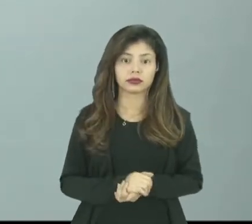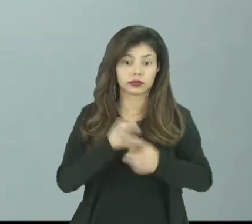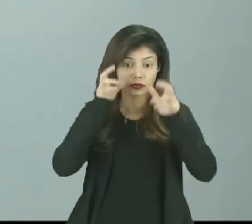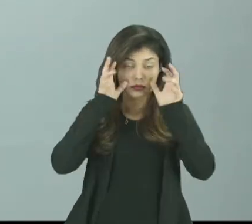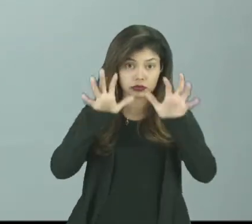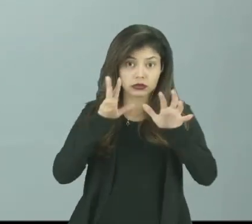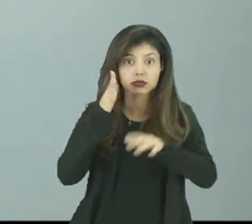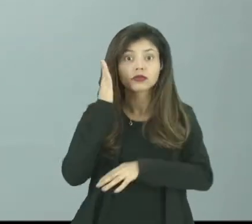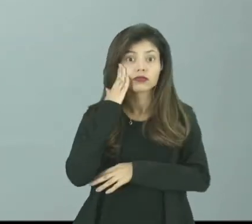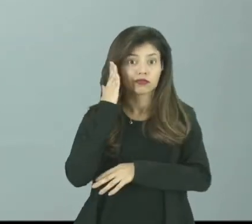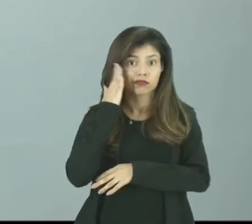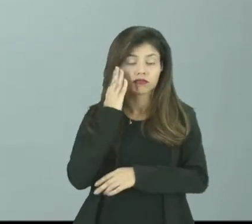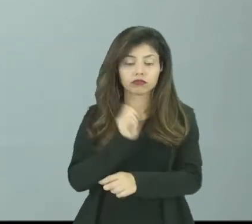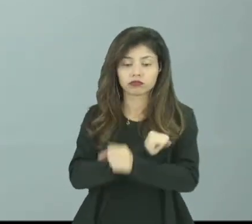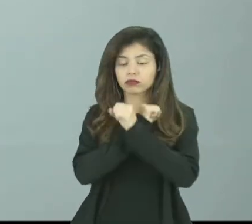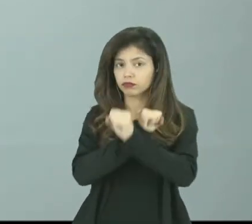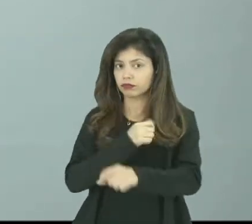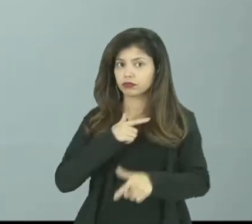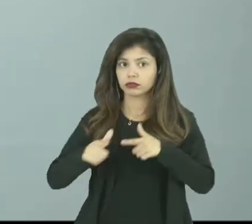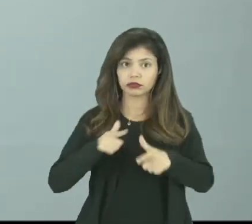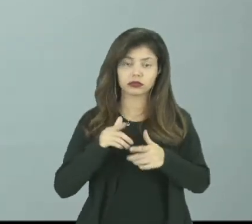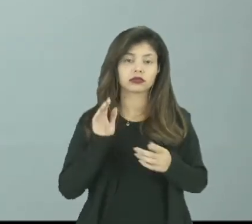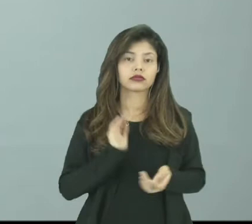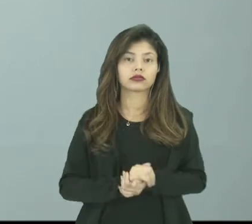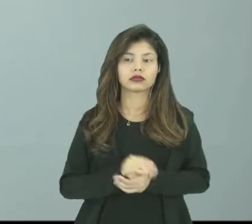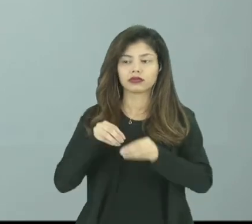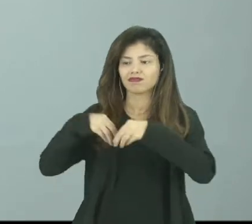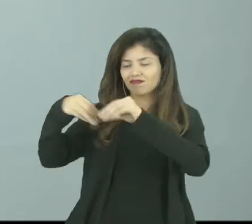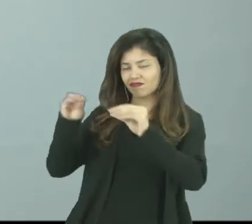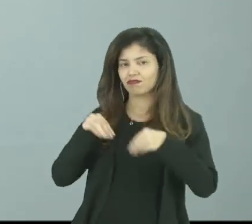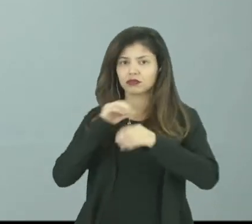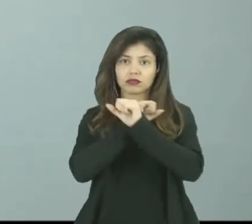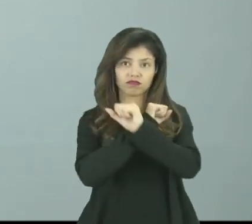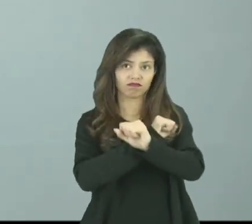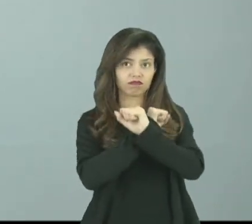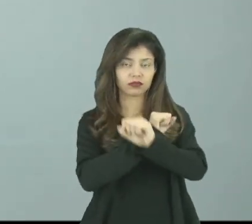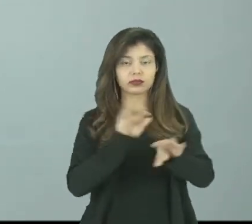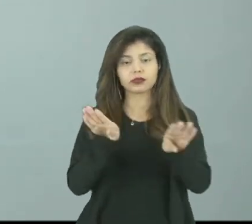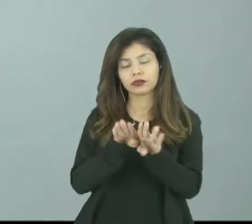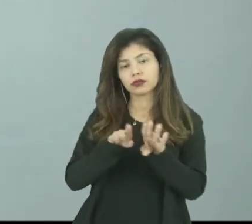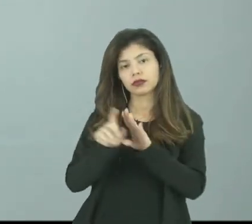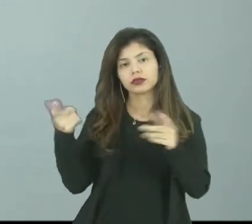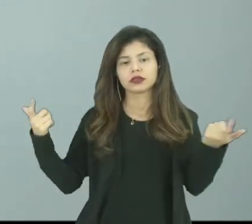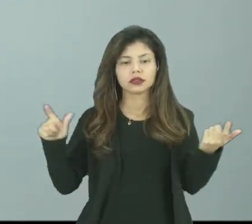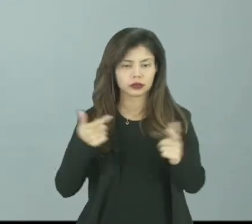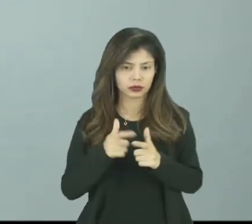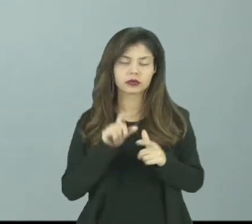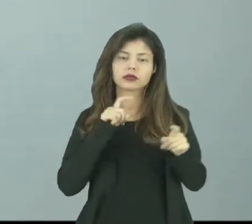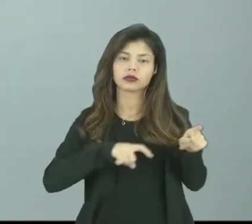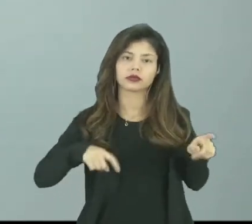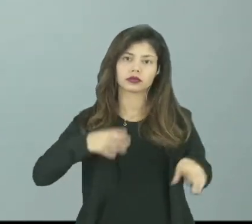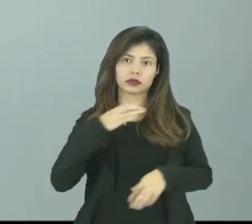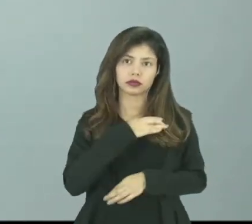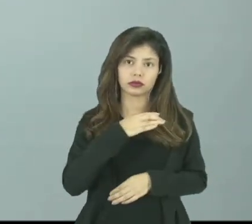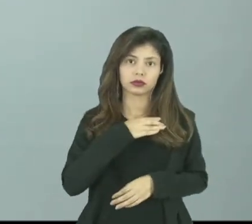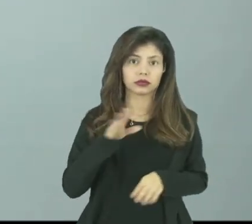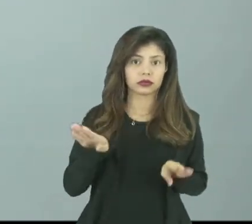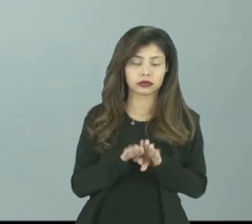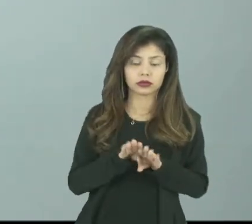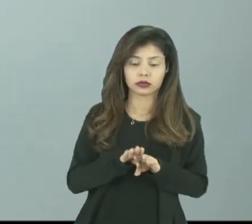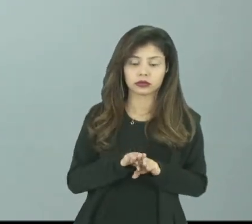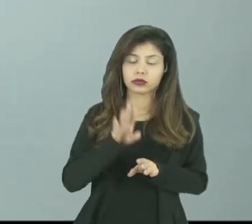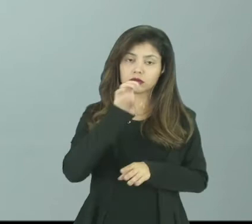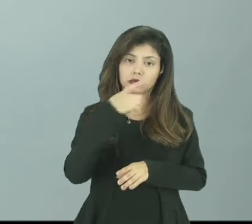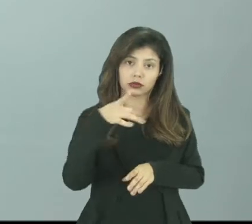interessante trabalhar com escravos, esses escravos começaram a migrar para as pequenas vilas, para a pequena cidade, houve um êxodo rural